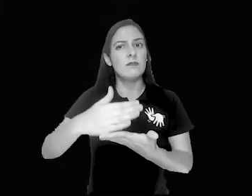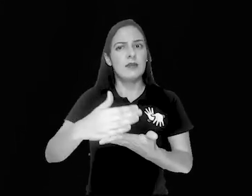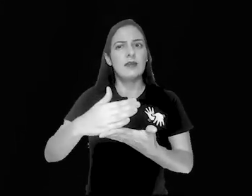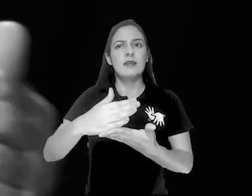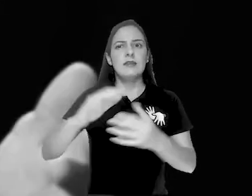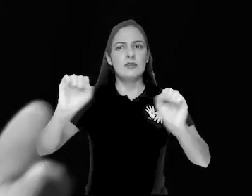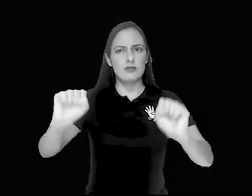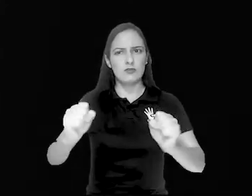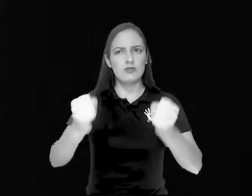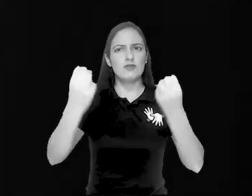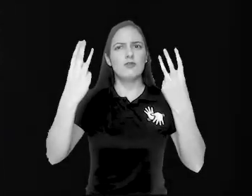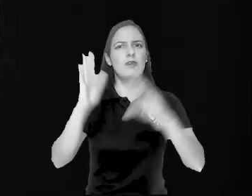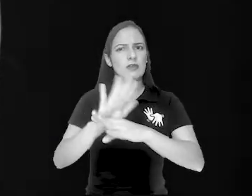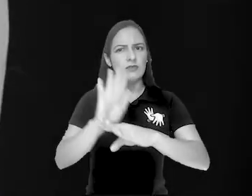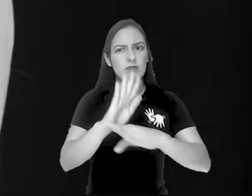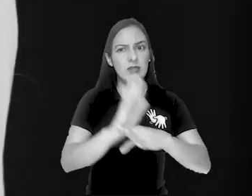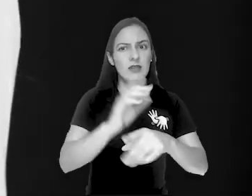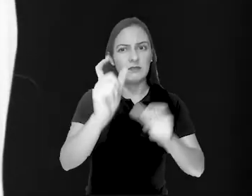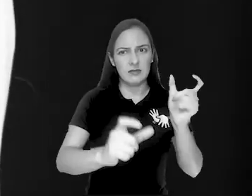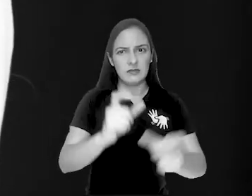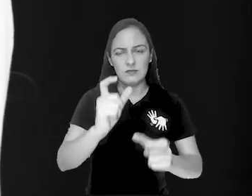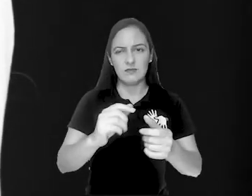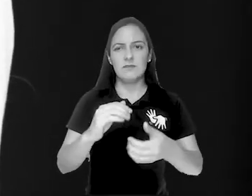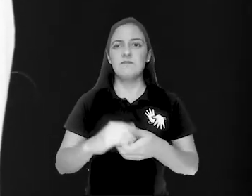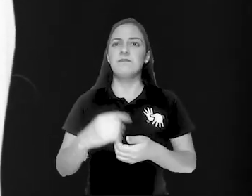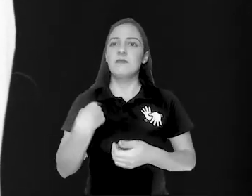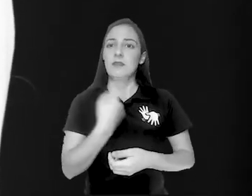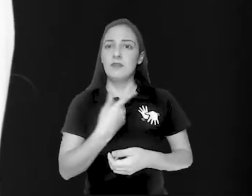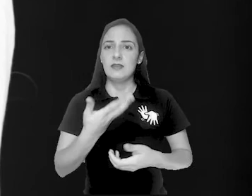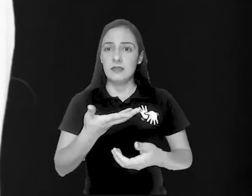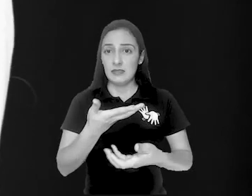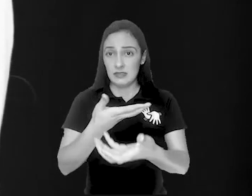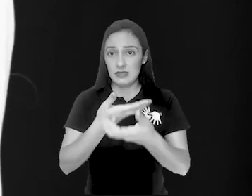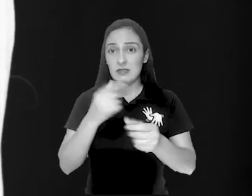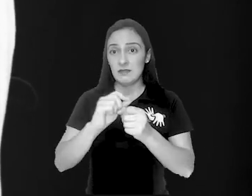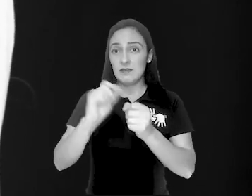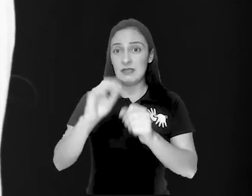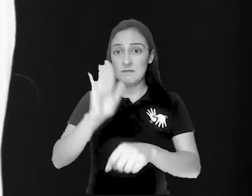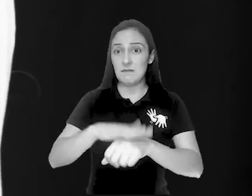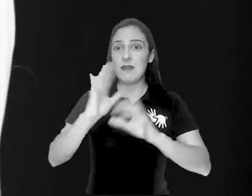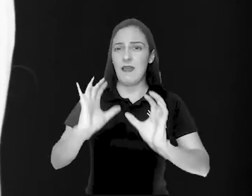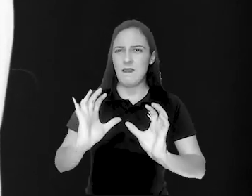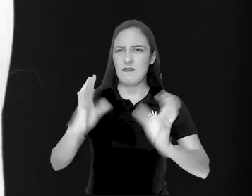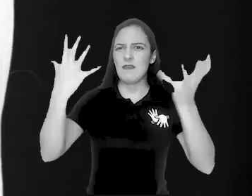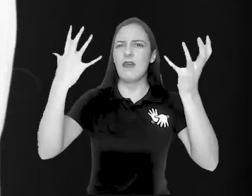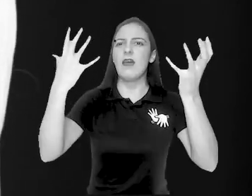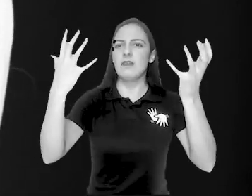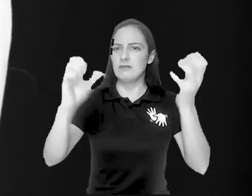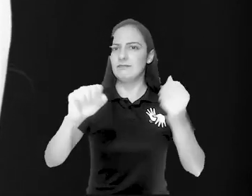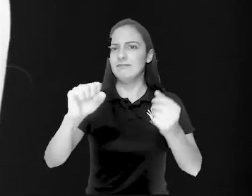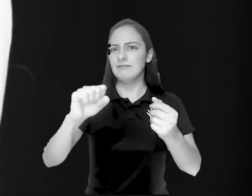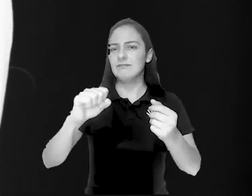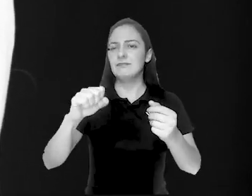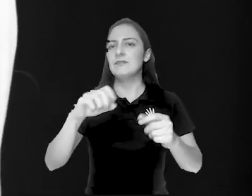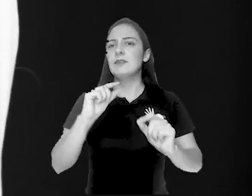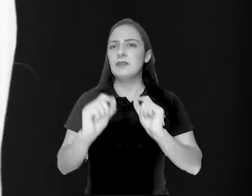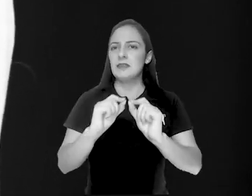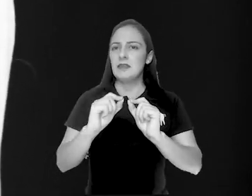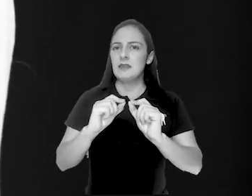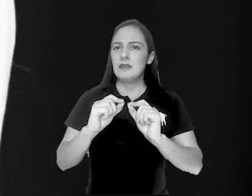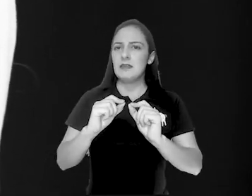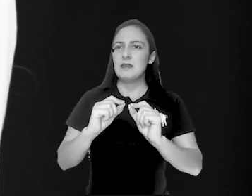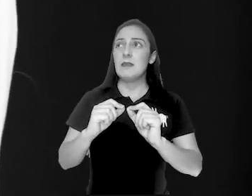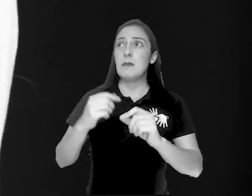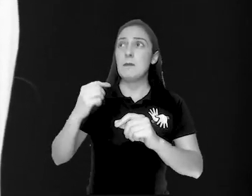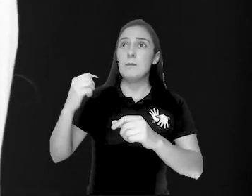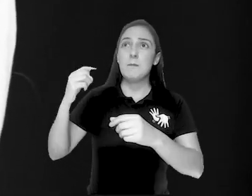shows para favorecer esse pessoal. Nós pretendemos fazer mais festivais e para poder também receber o turista